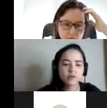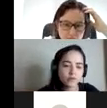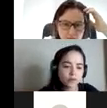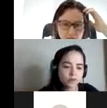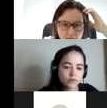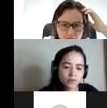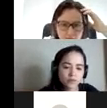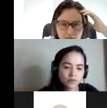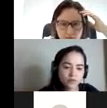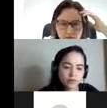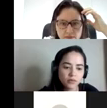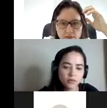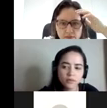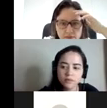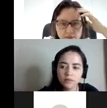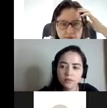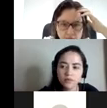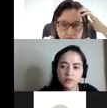Poliana. Ah, beleza.